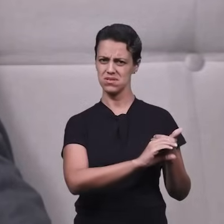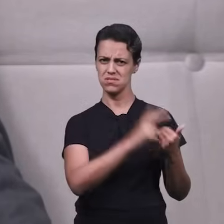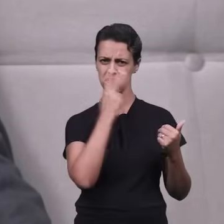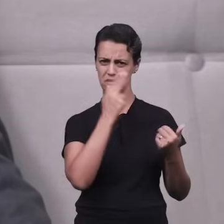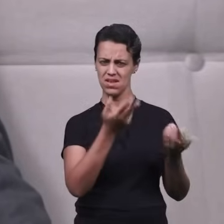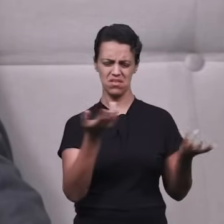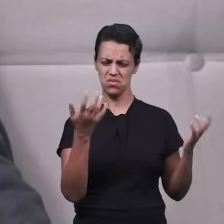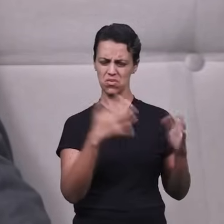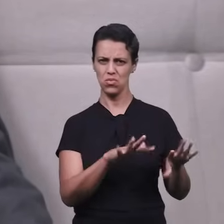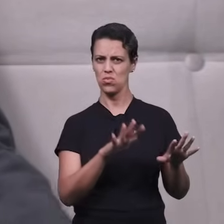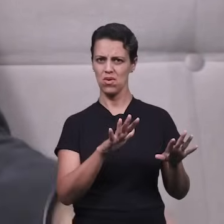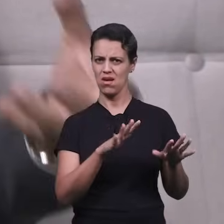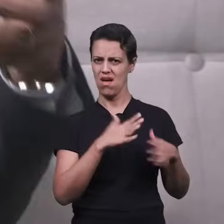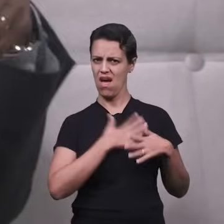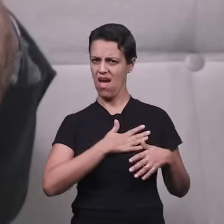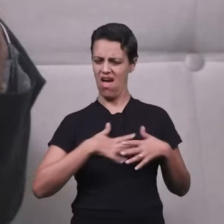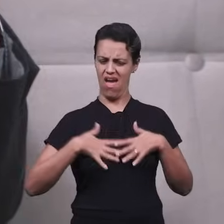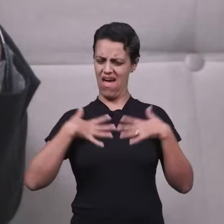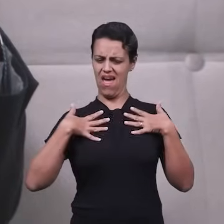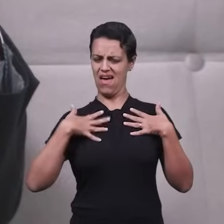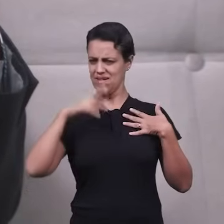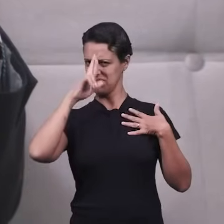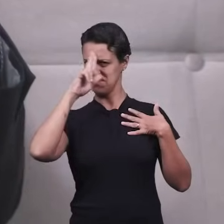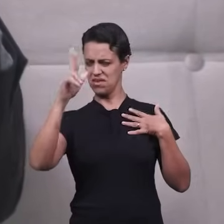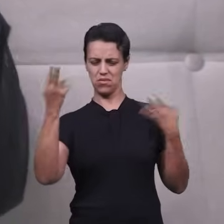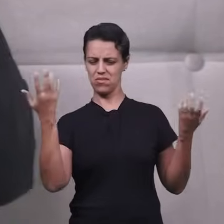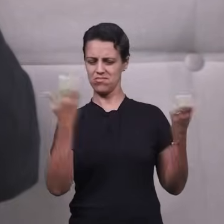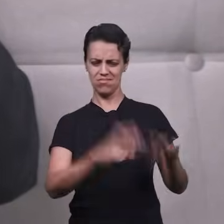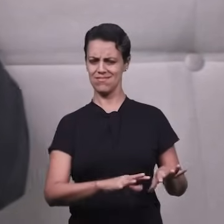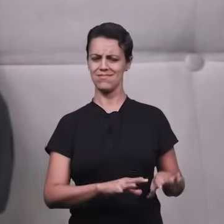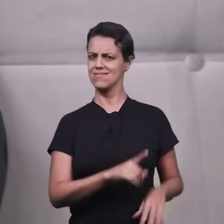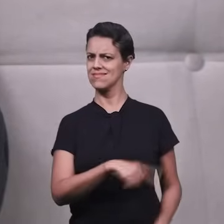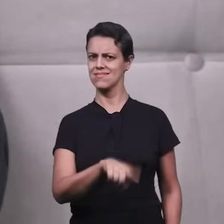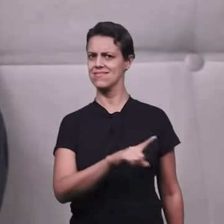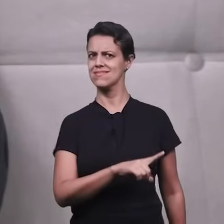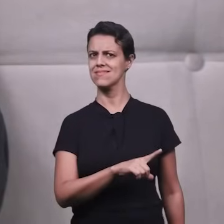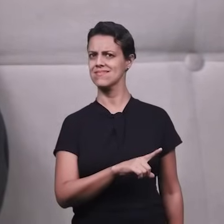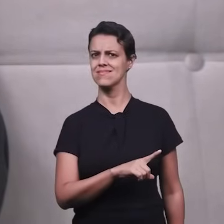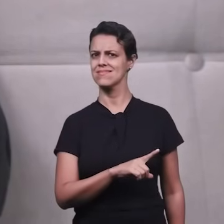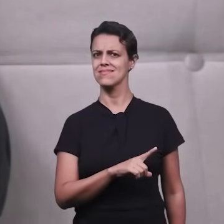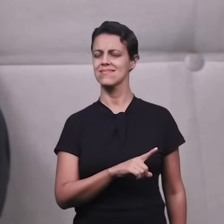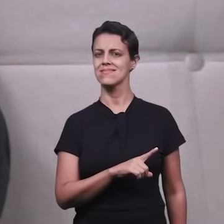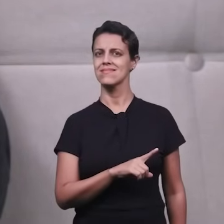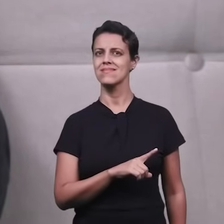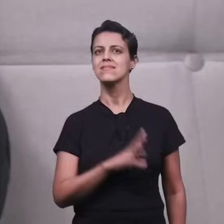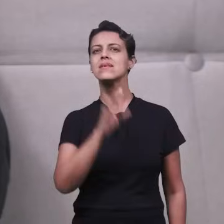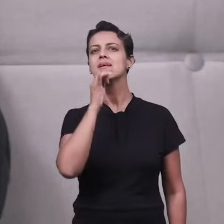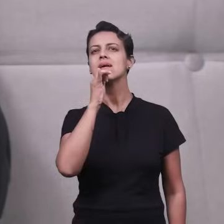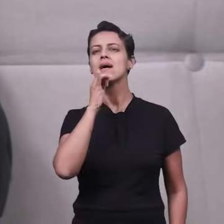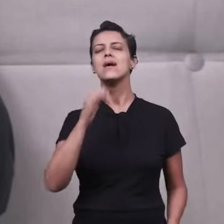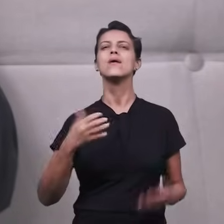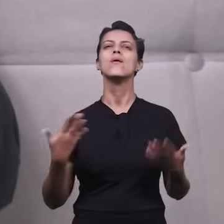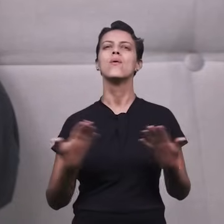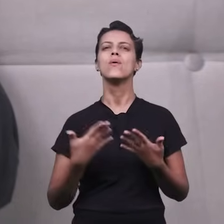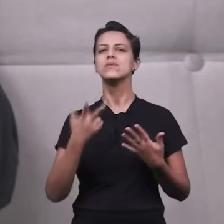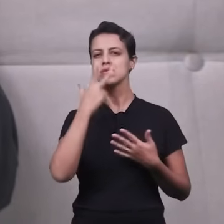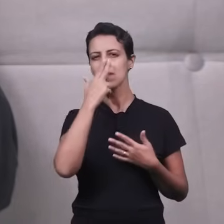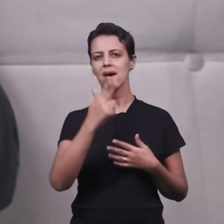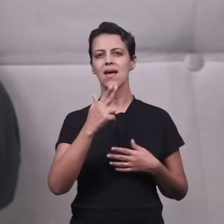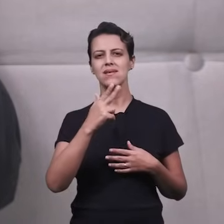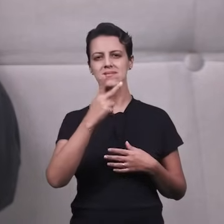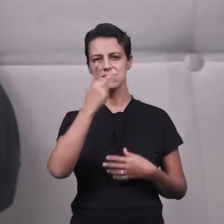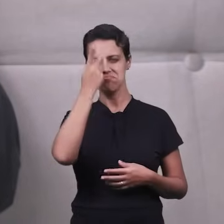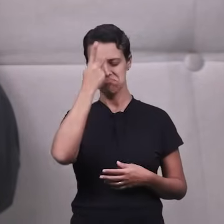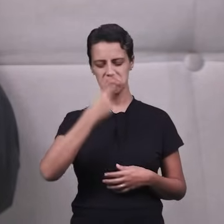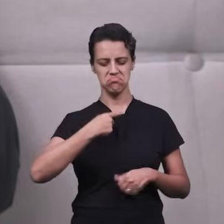Senhor. Esse humanismo que está vivendo o mundo está preocupado em agradar. Hoje é o que a gente chama o seguinte, é o cristianismo